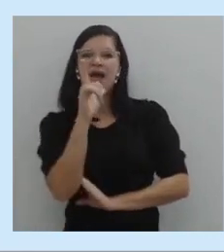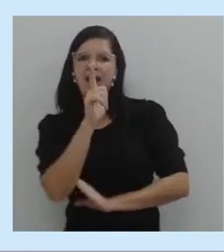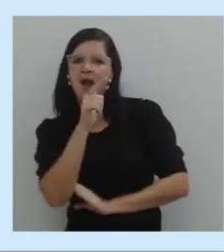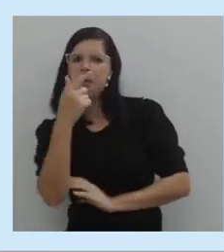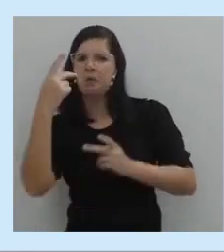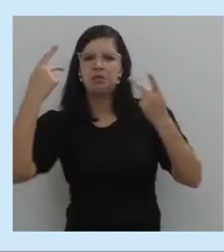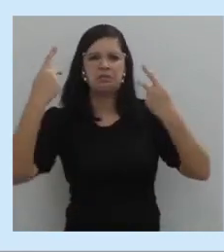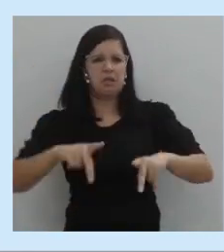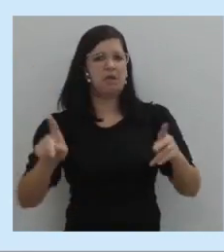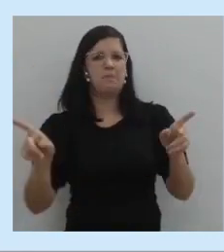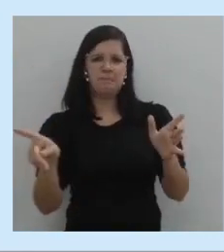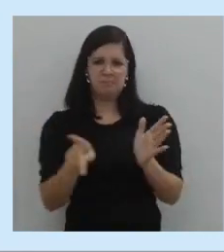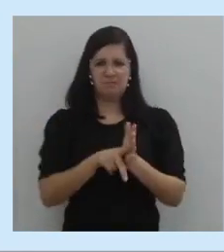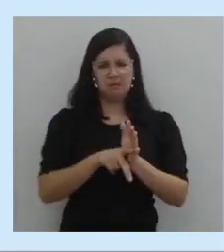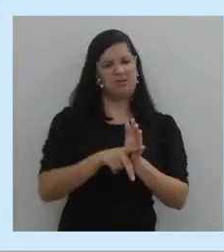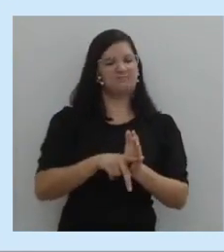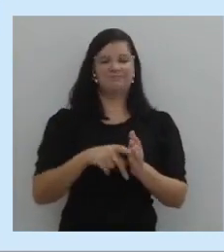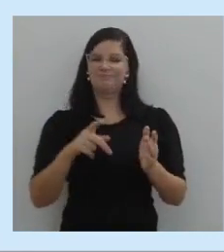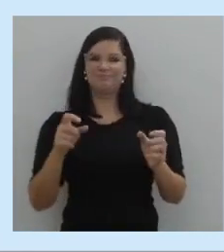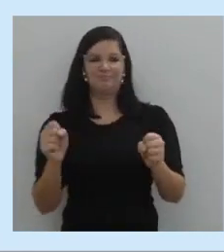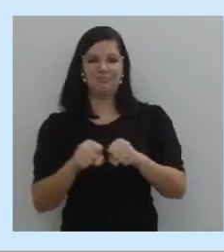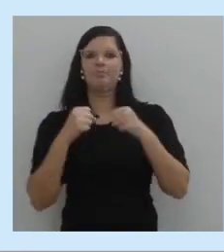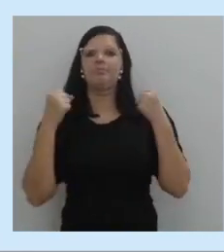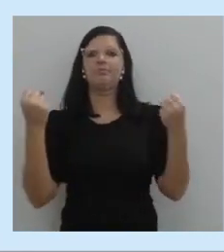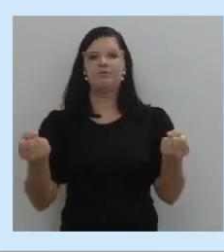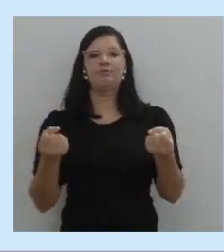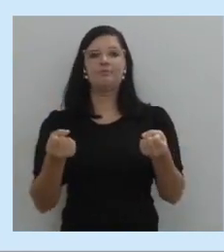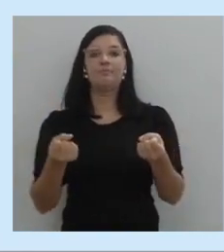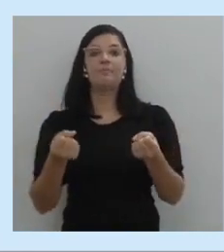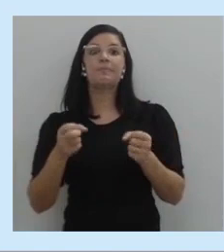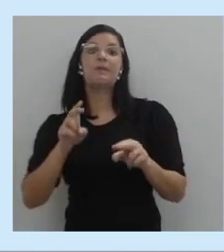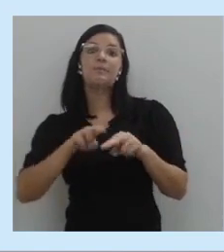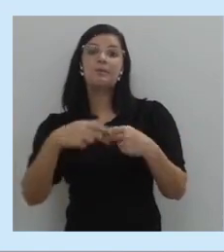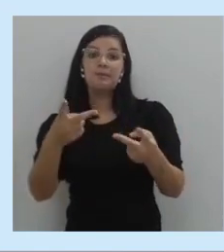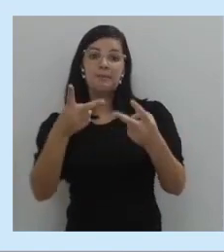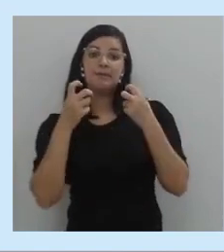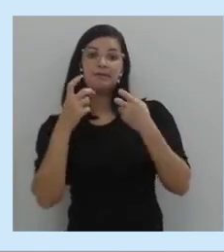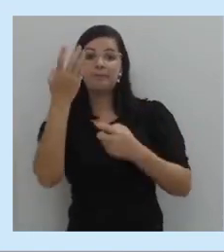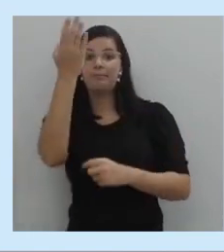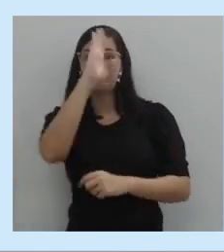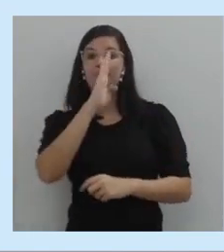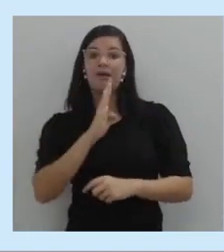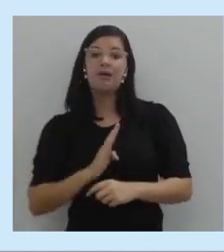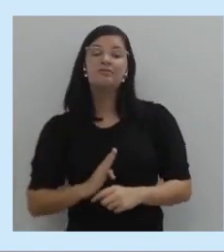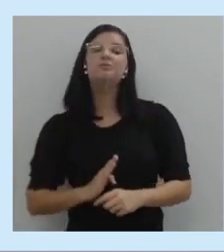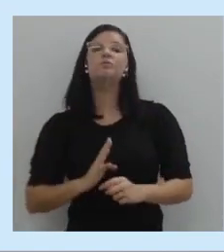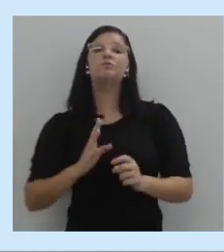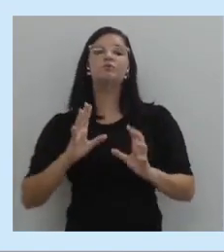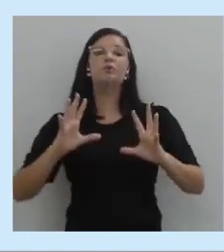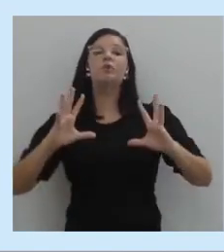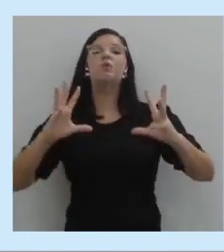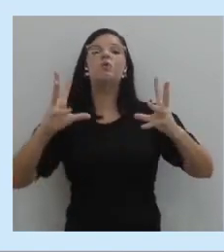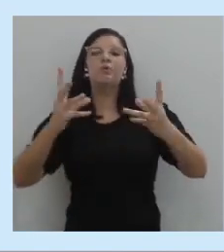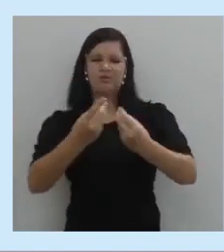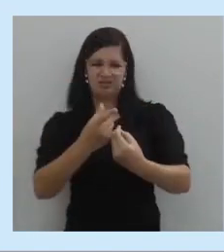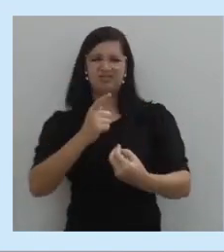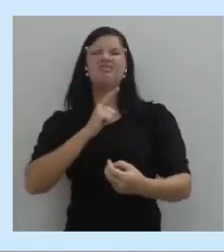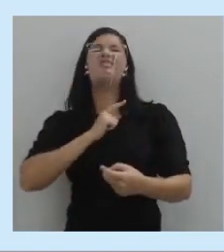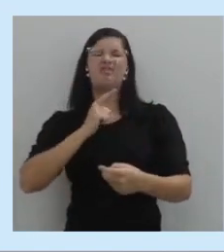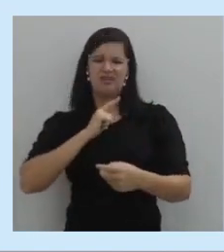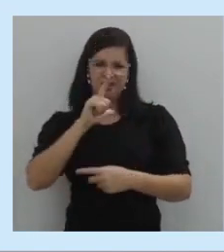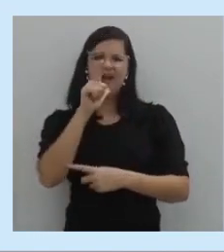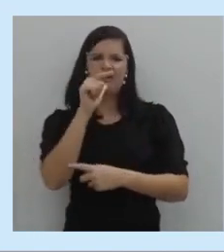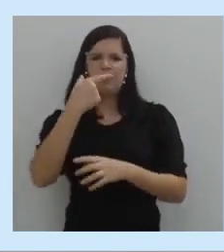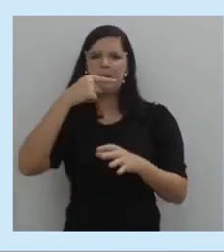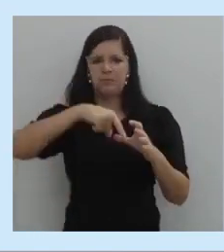de água subterrânea que existe nesse aquífero, tá? É interessante a gente observar que no Brasil inteiro existem águas subterrâneas,